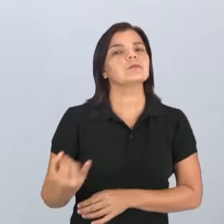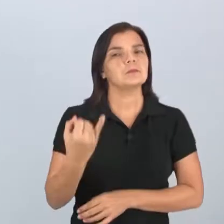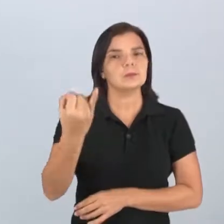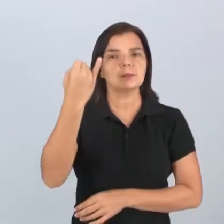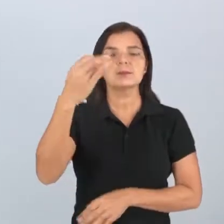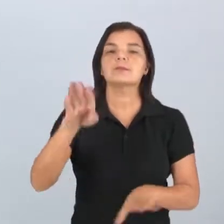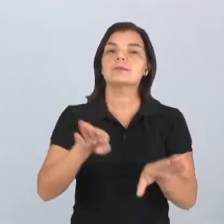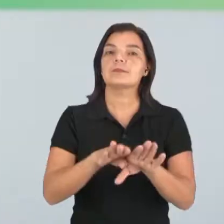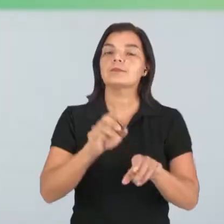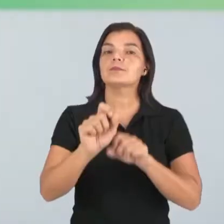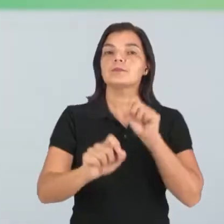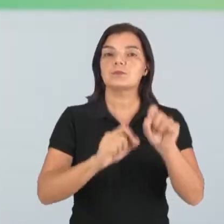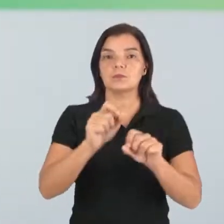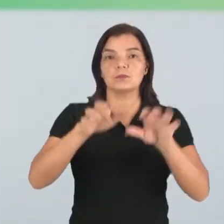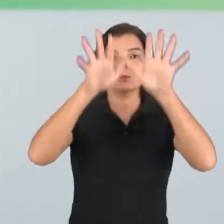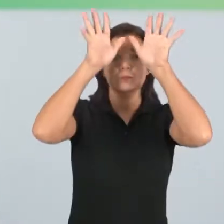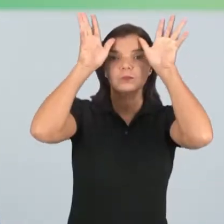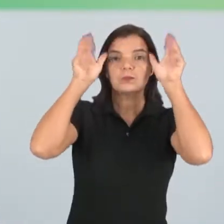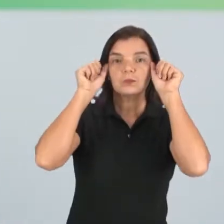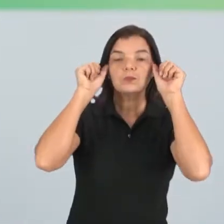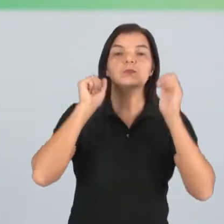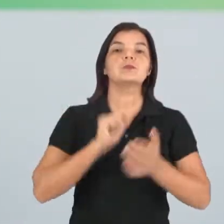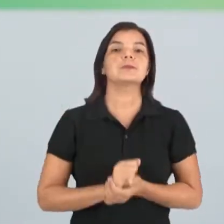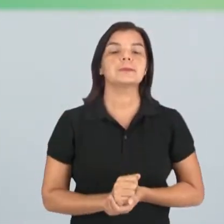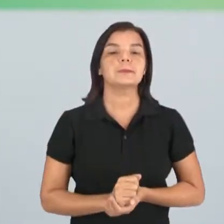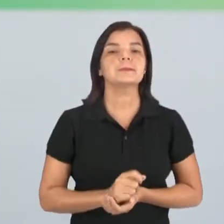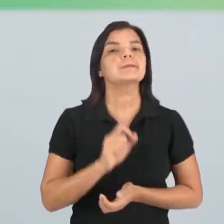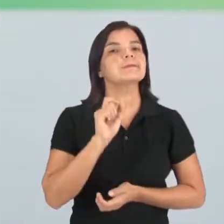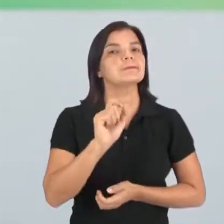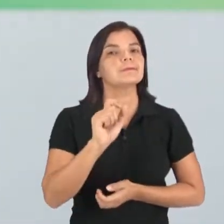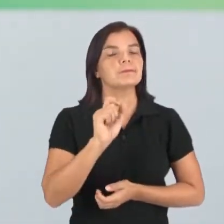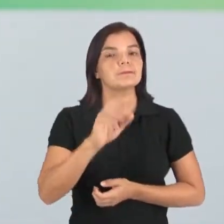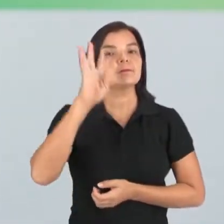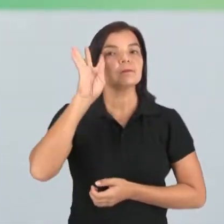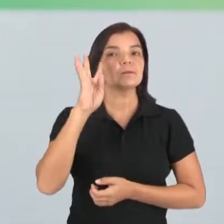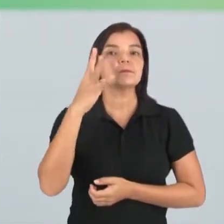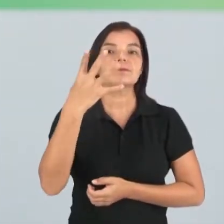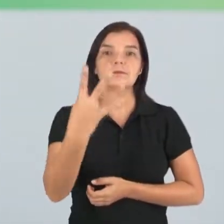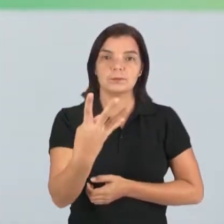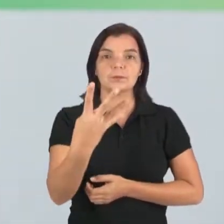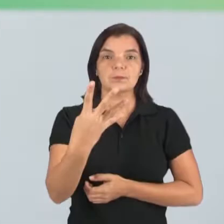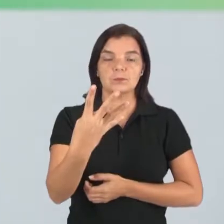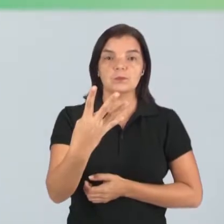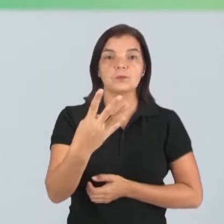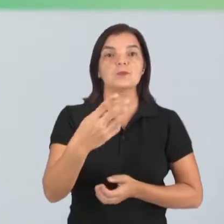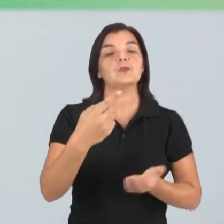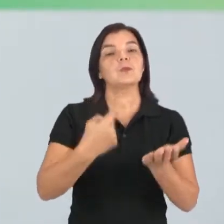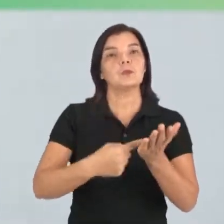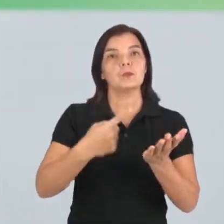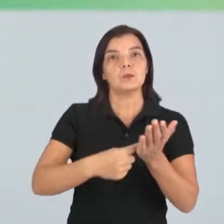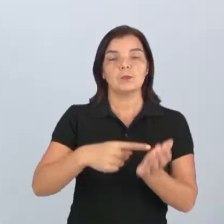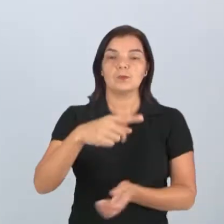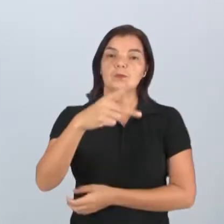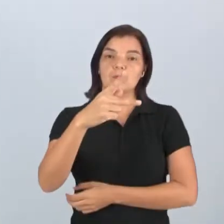importante, que vai ser a questão do Acre, a questão que vai ser resolvida com o Tratado de